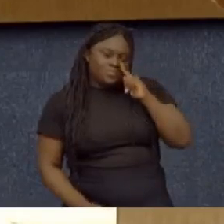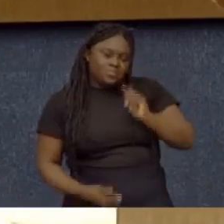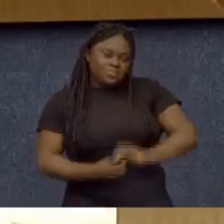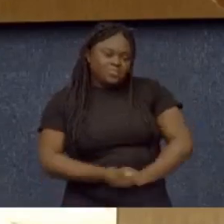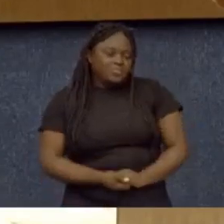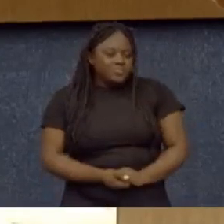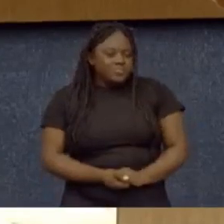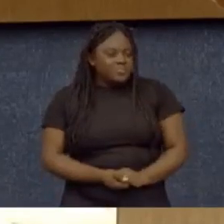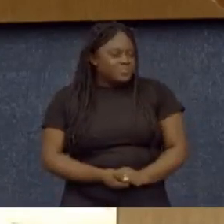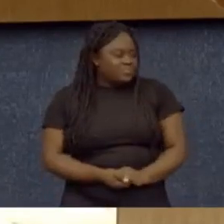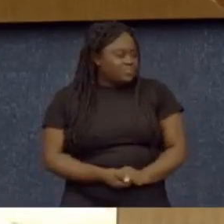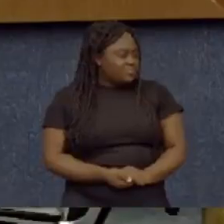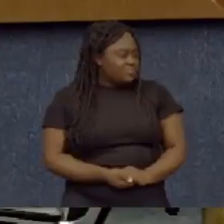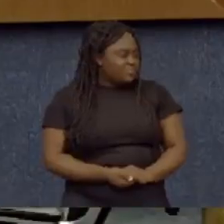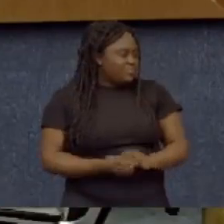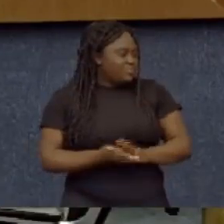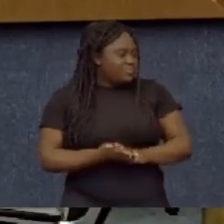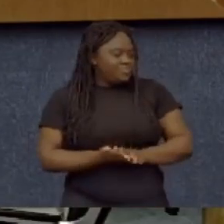Guimarães.